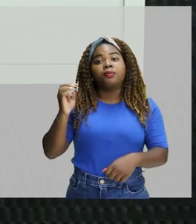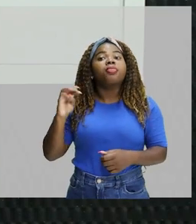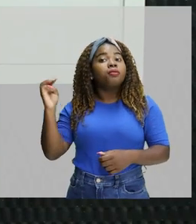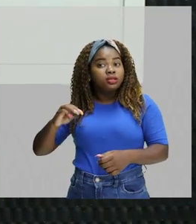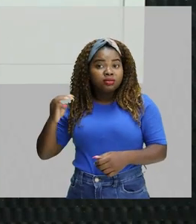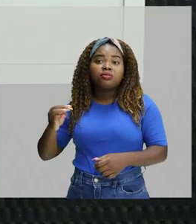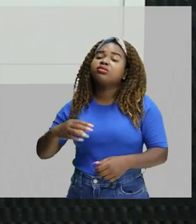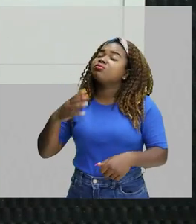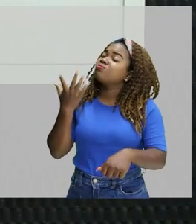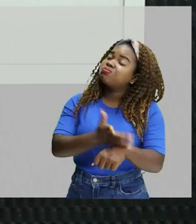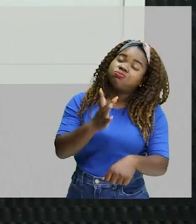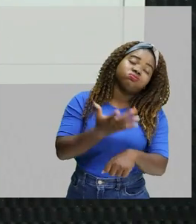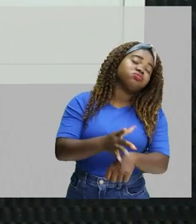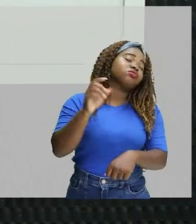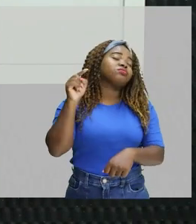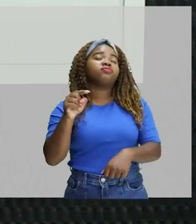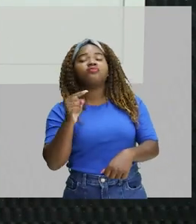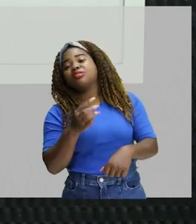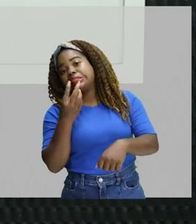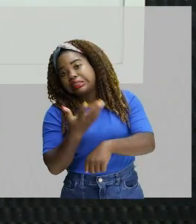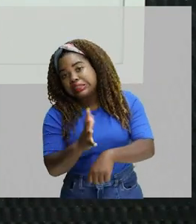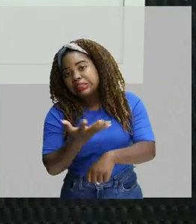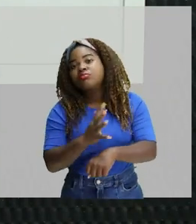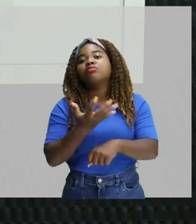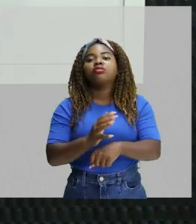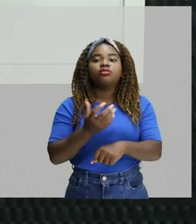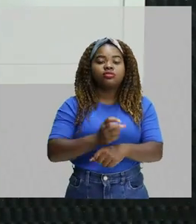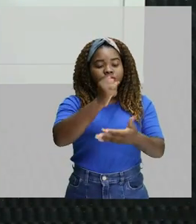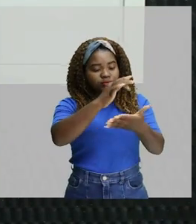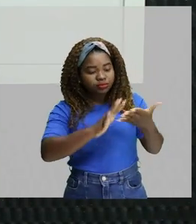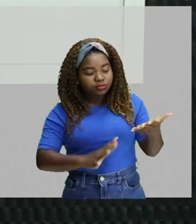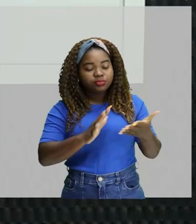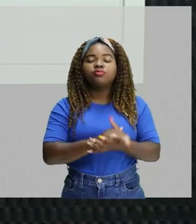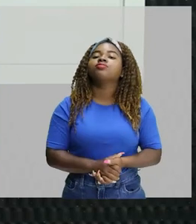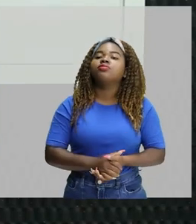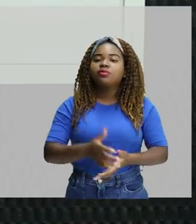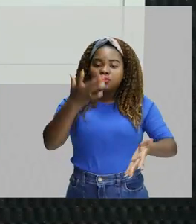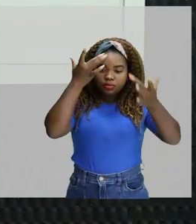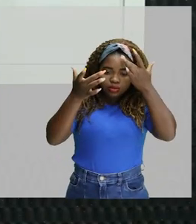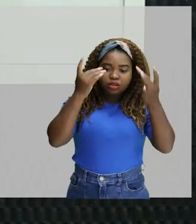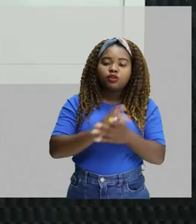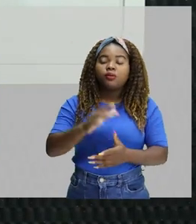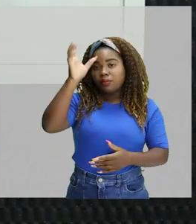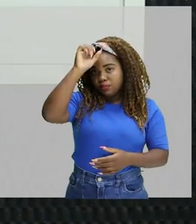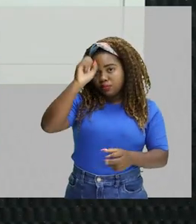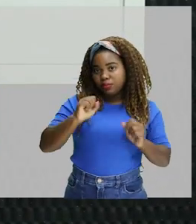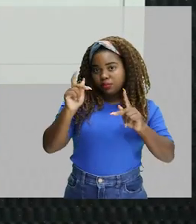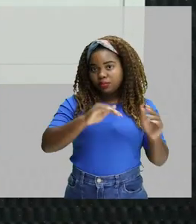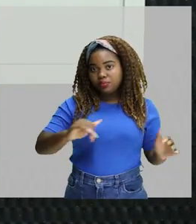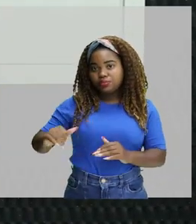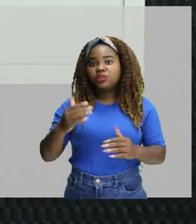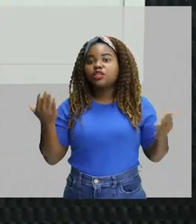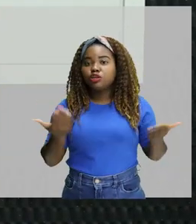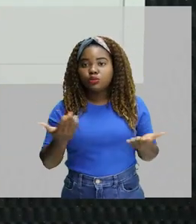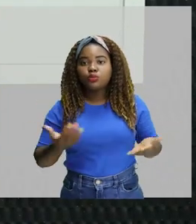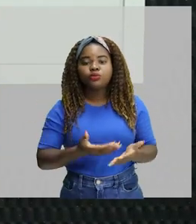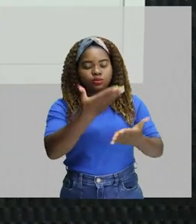prática você tem que praticar fazer bastante exercício né porque isso lhe fortalece Beleza então hoje a preparei aqui uma listinha de exercício